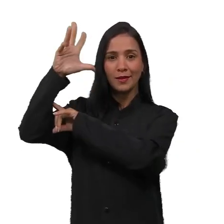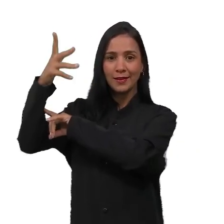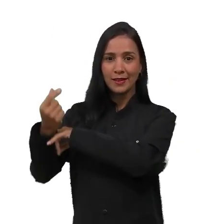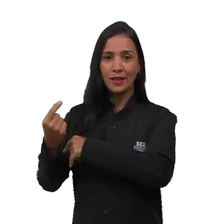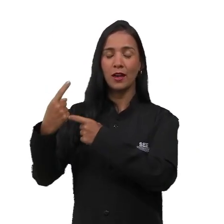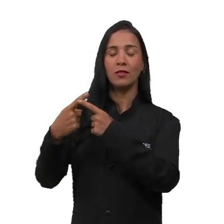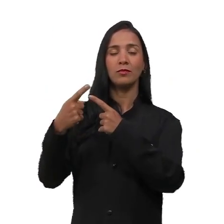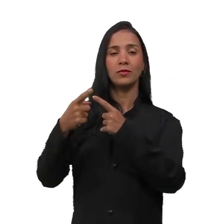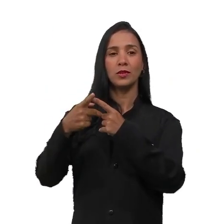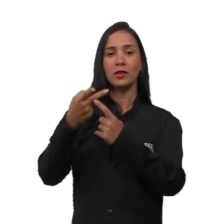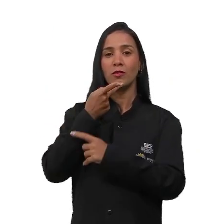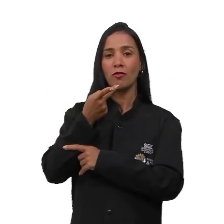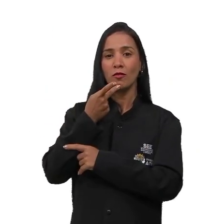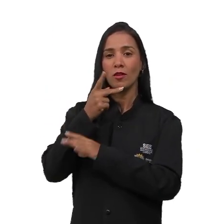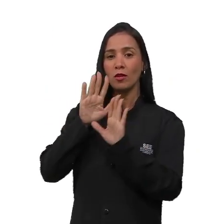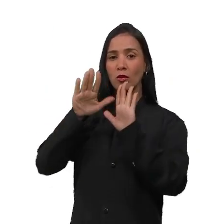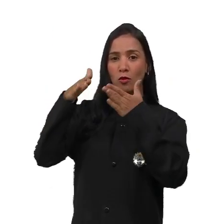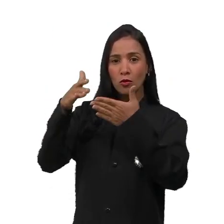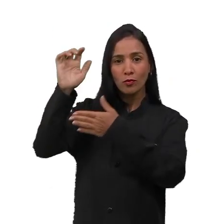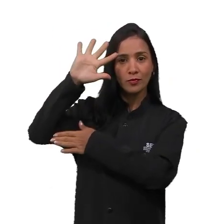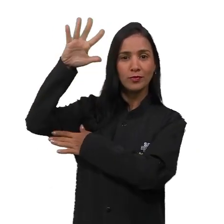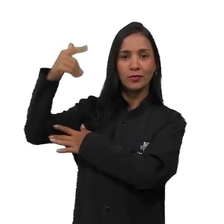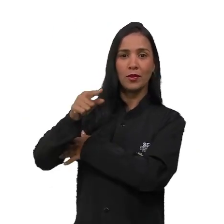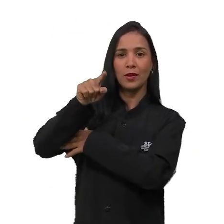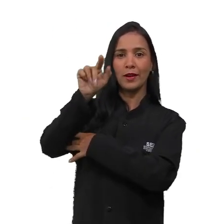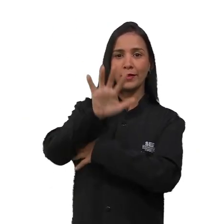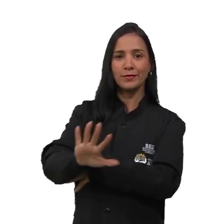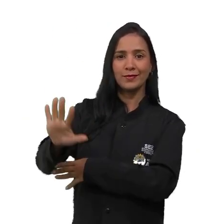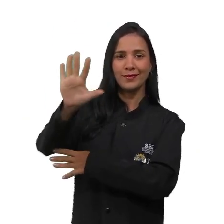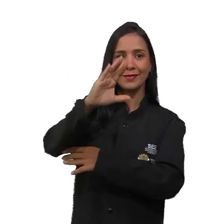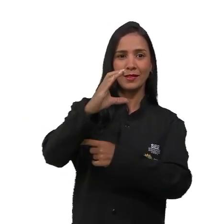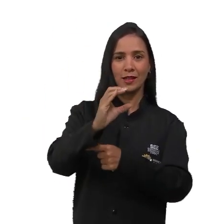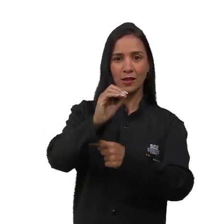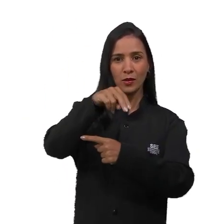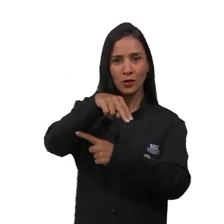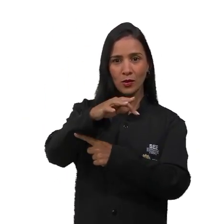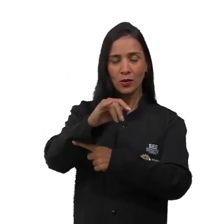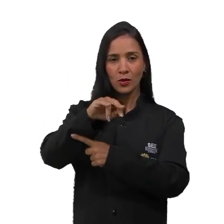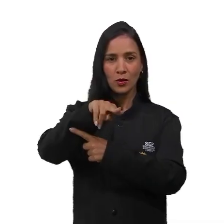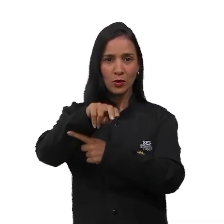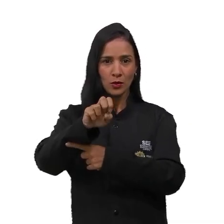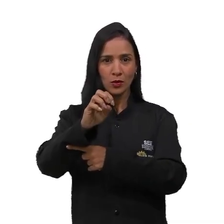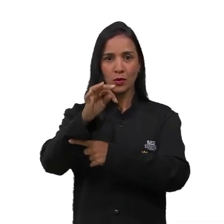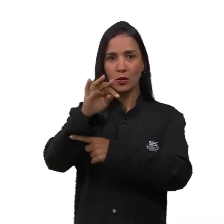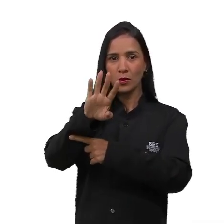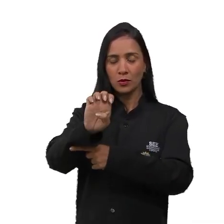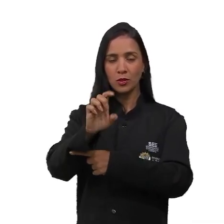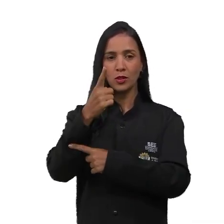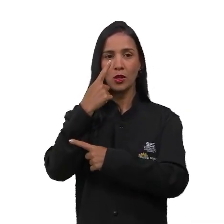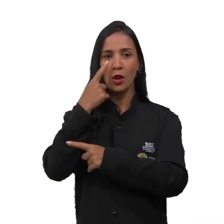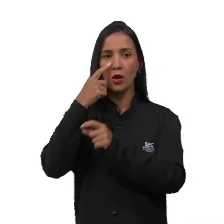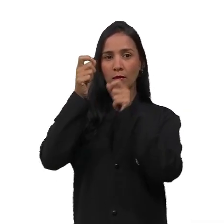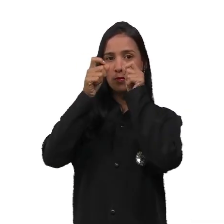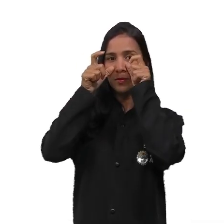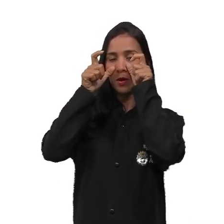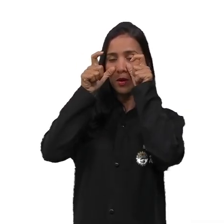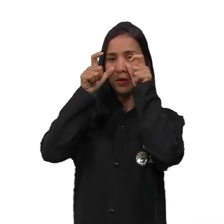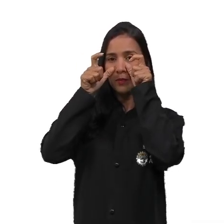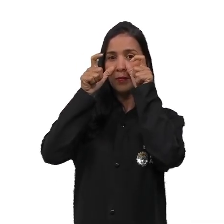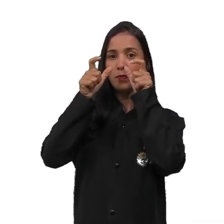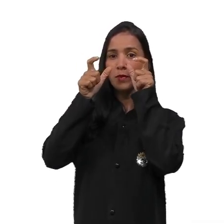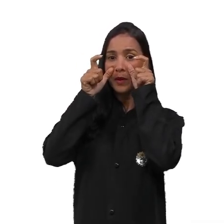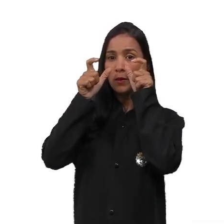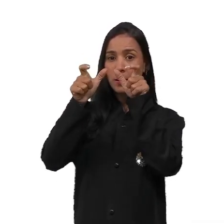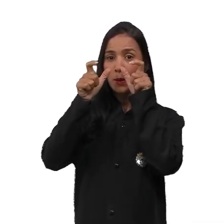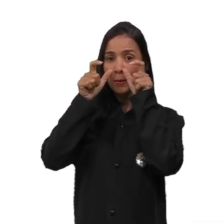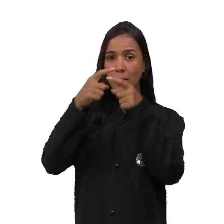falando do continente africano, conforme mostra aí a imagem 1. Então, prestem bastante atenção